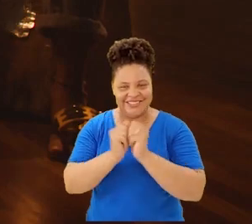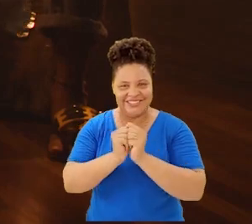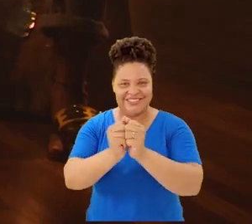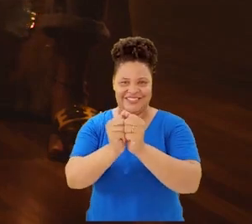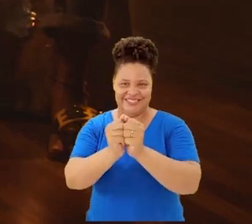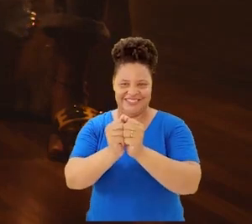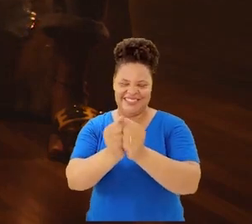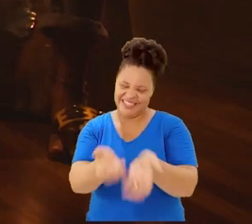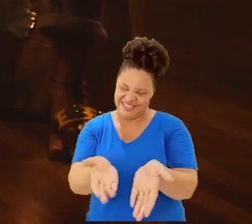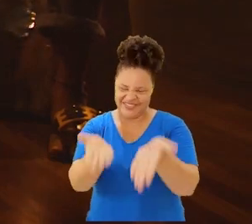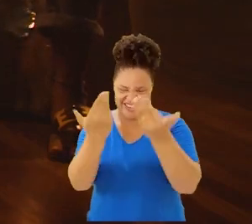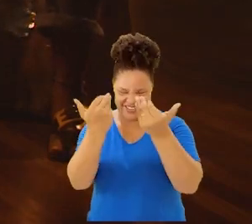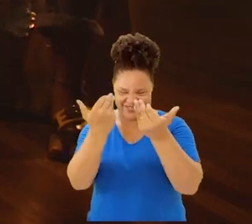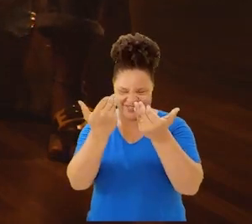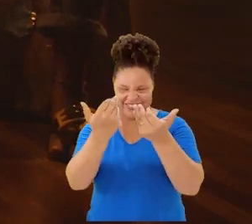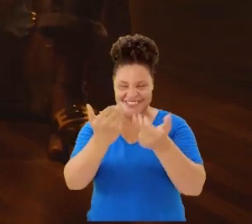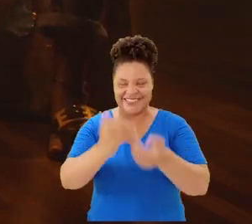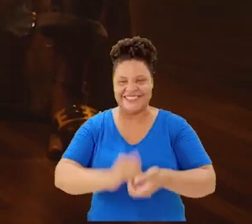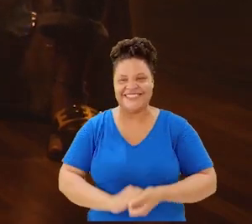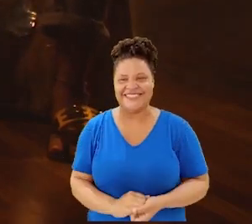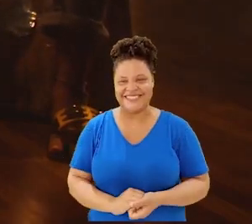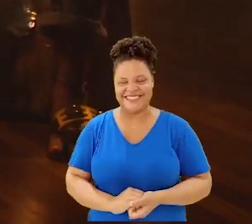E vamos embora. Bora.